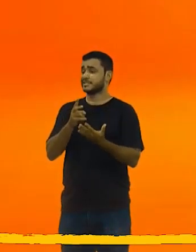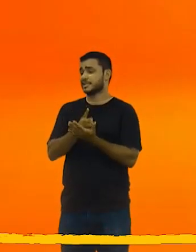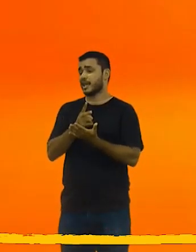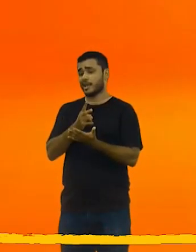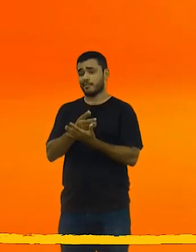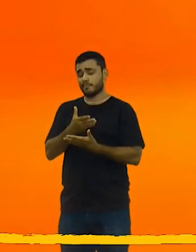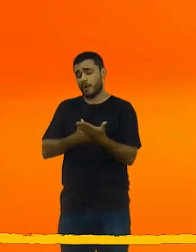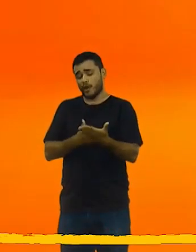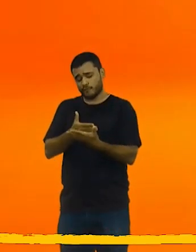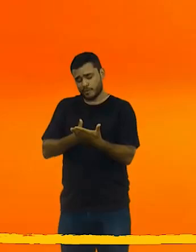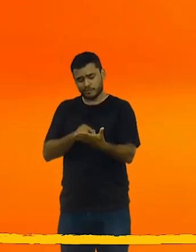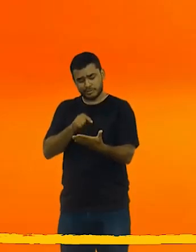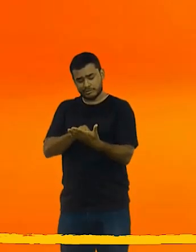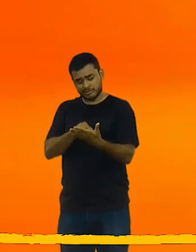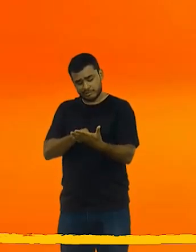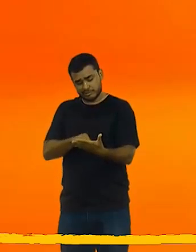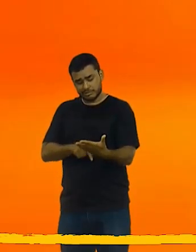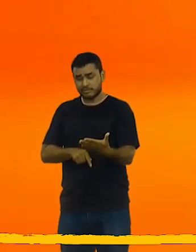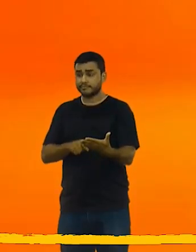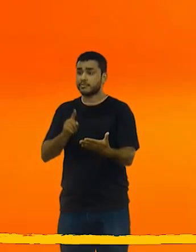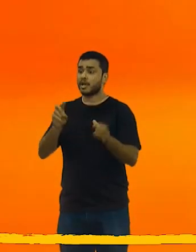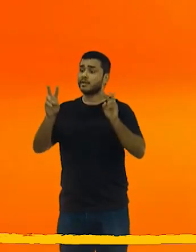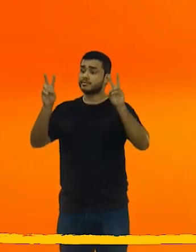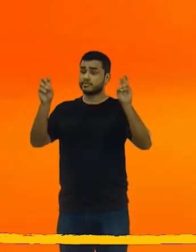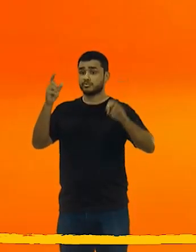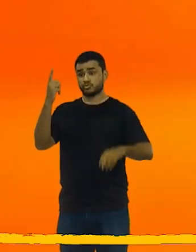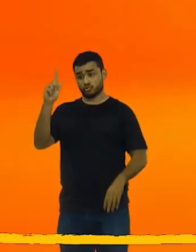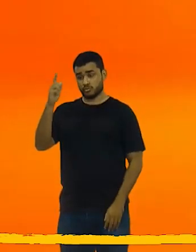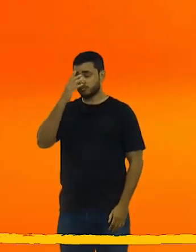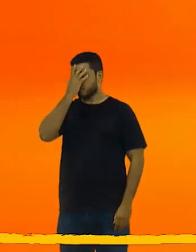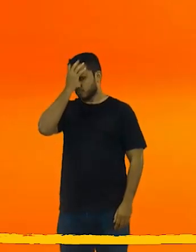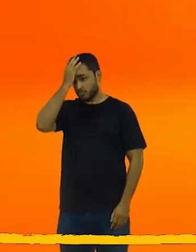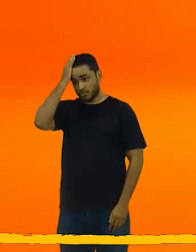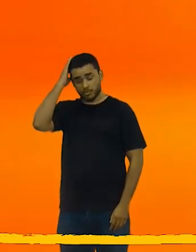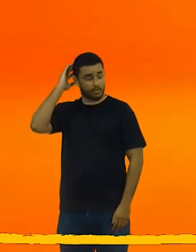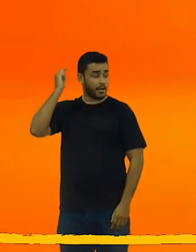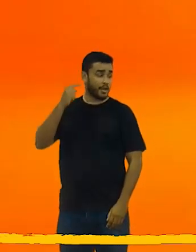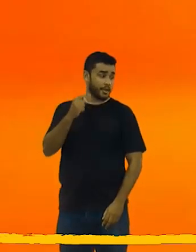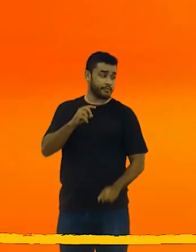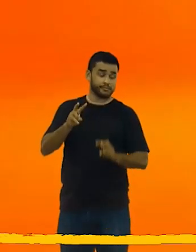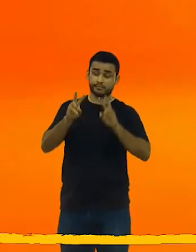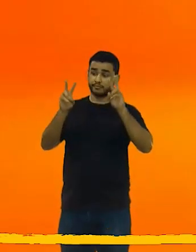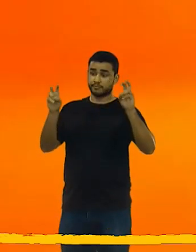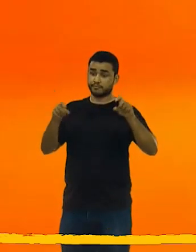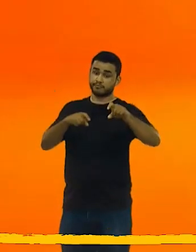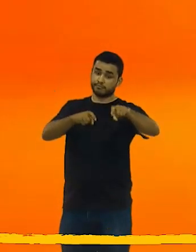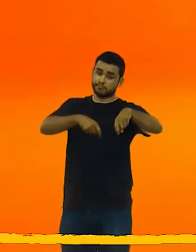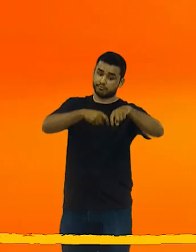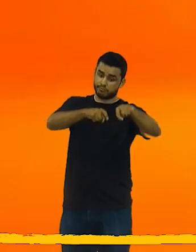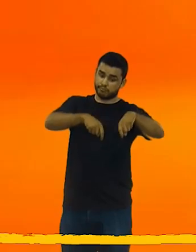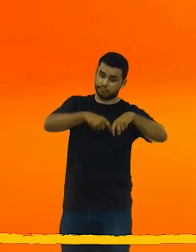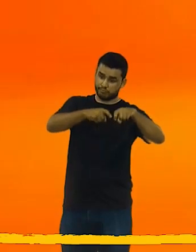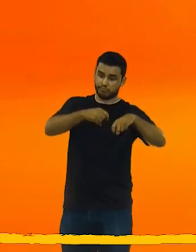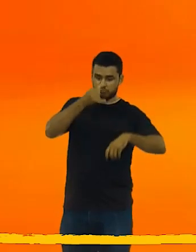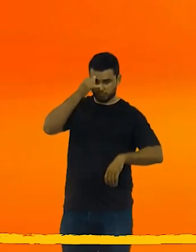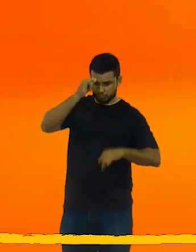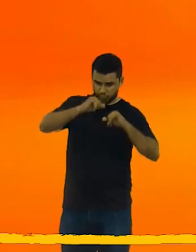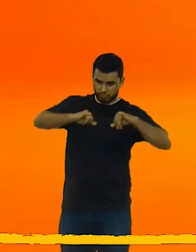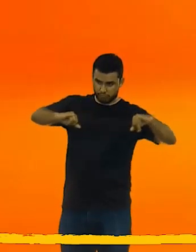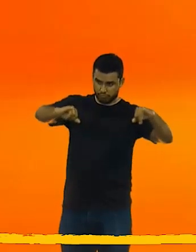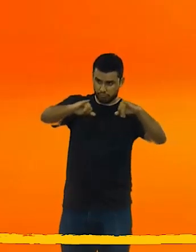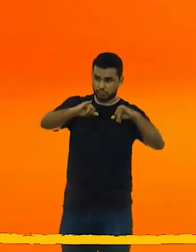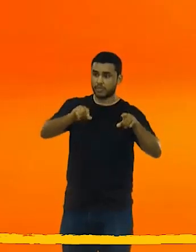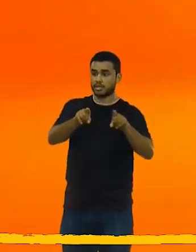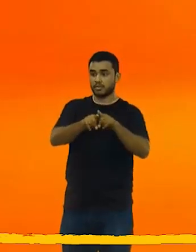relevante, né? O assunto da geografia a gente vai trabalhar a agropecuária e transversalmente o João vai trabalhar com a parte